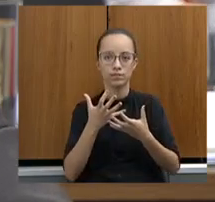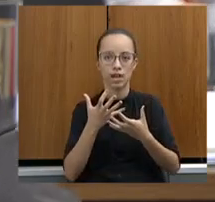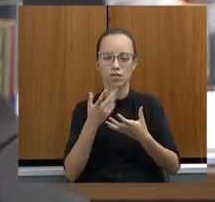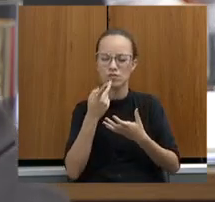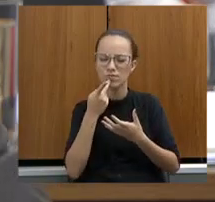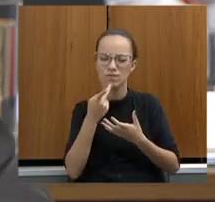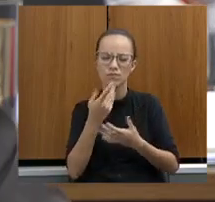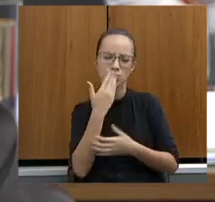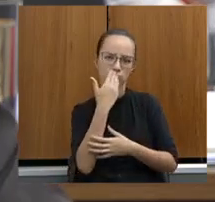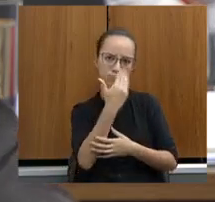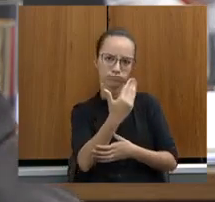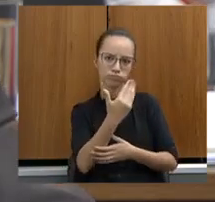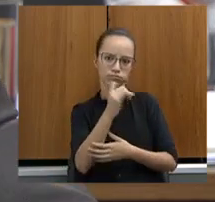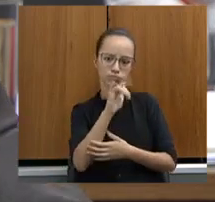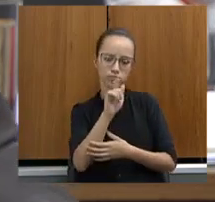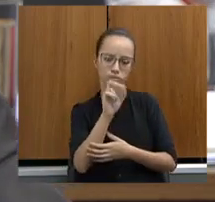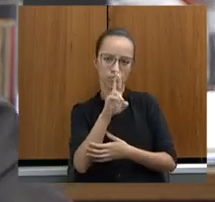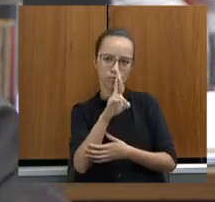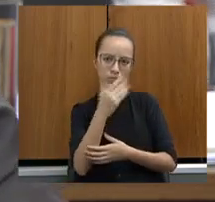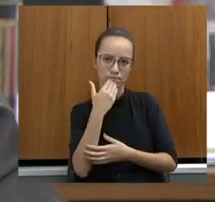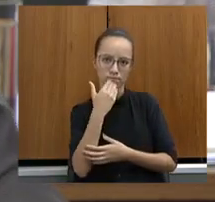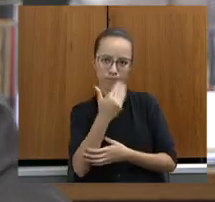fazer um apelo ao Senhor